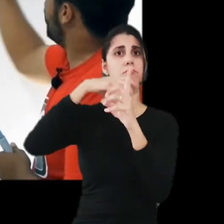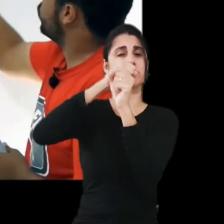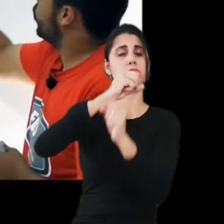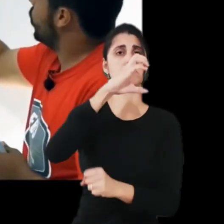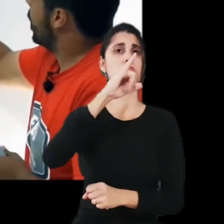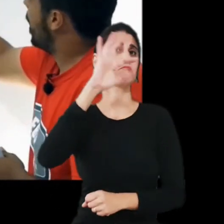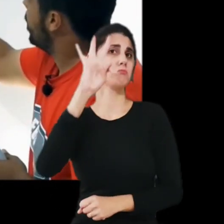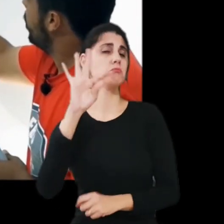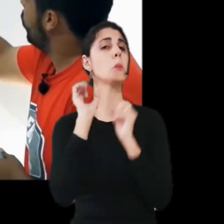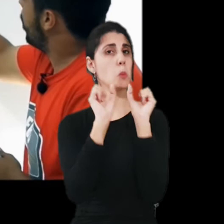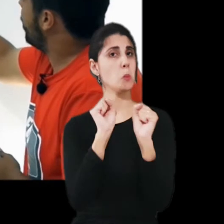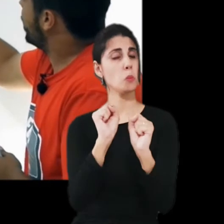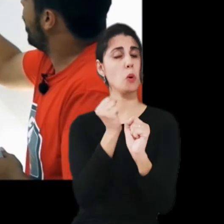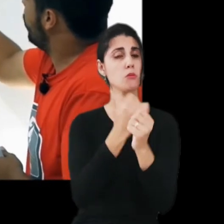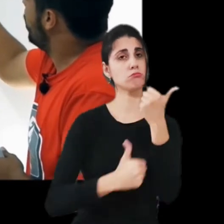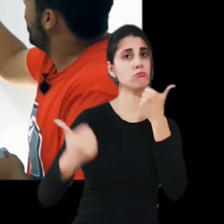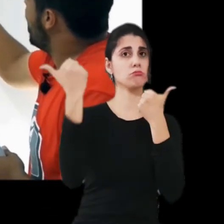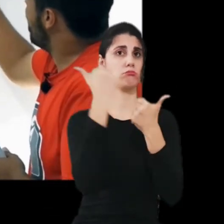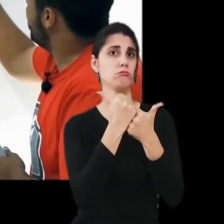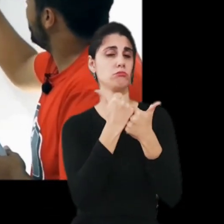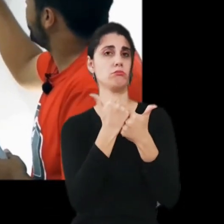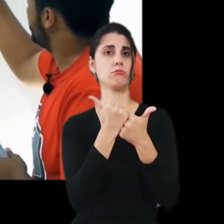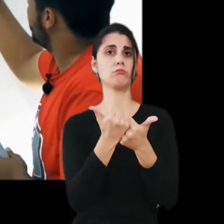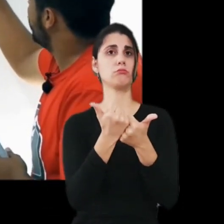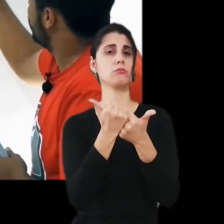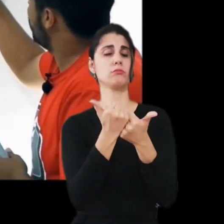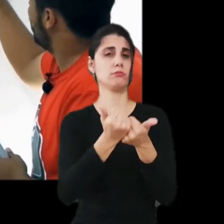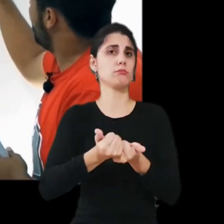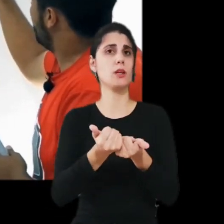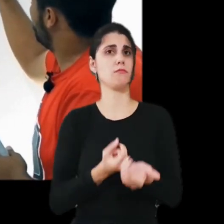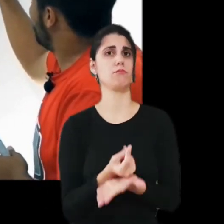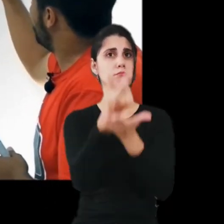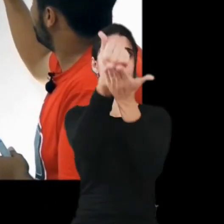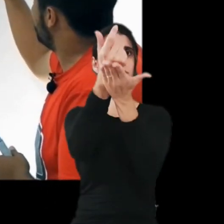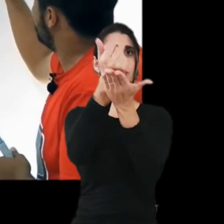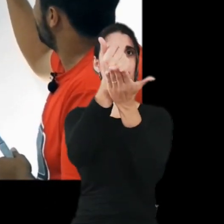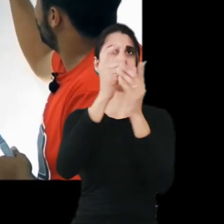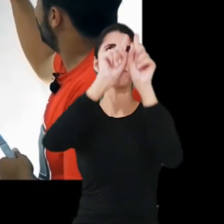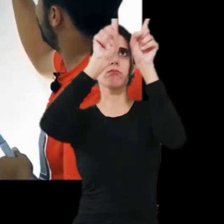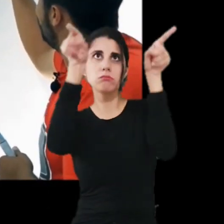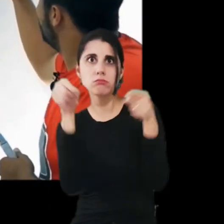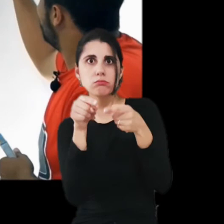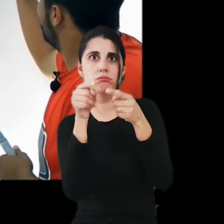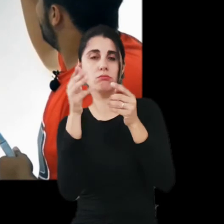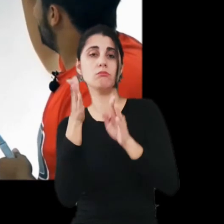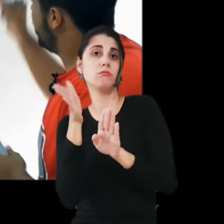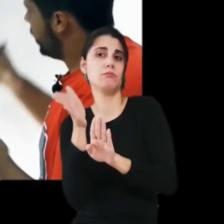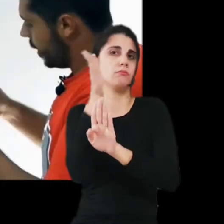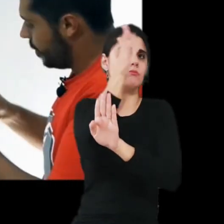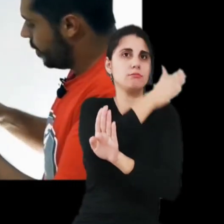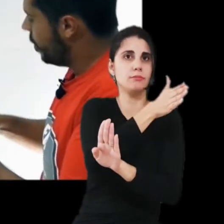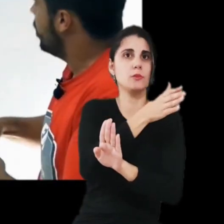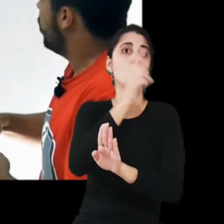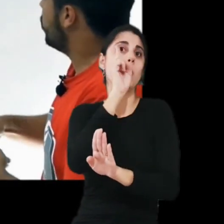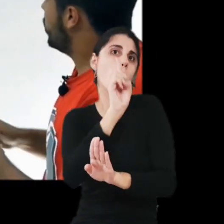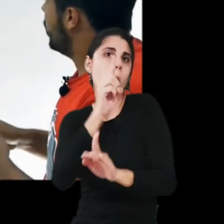E posso colocar o capital em evidência. E entre parênteses, 1 mais